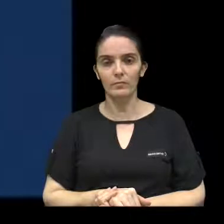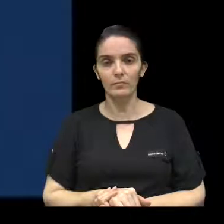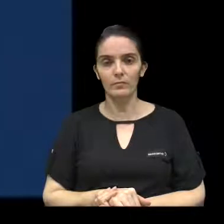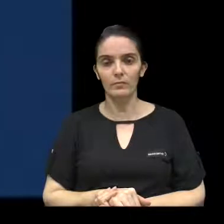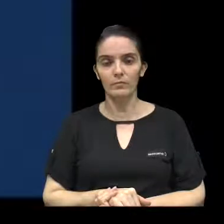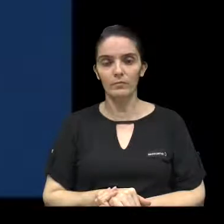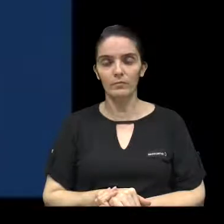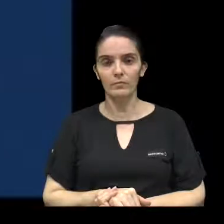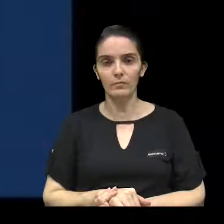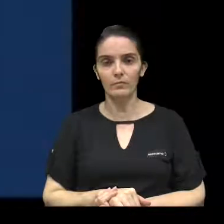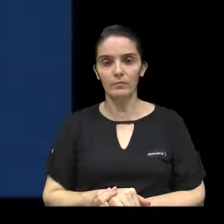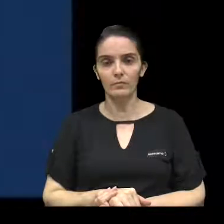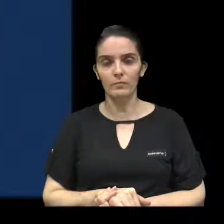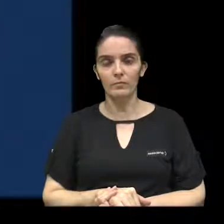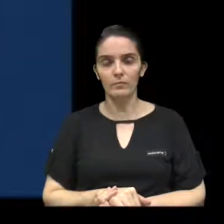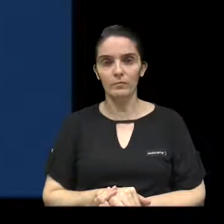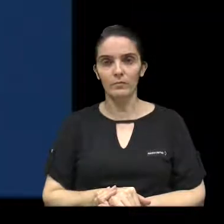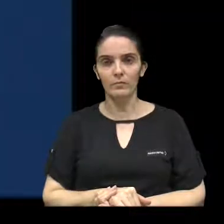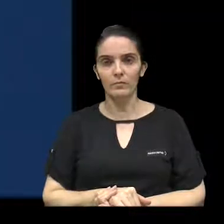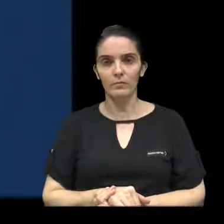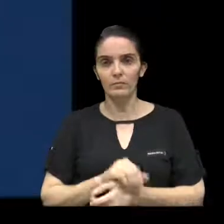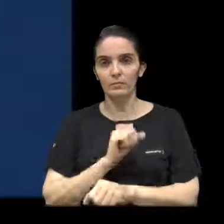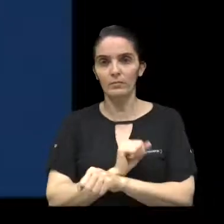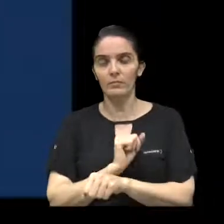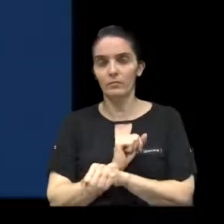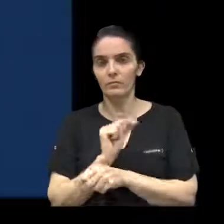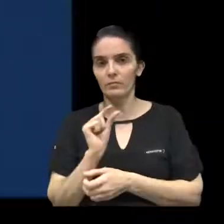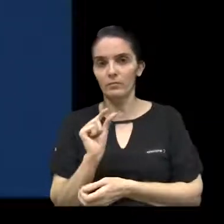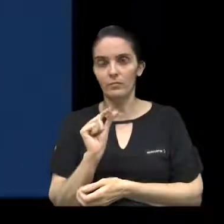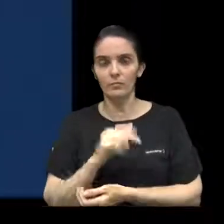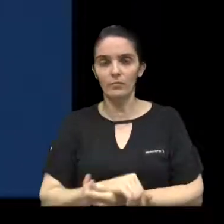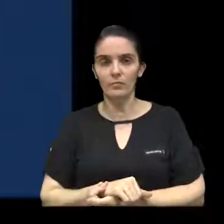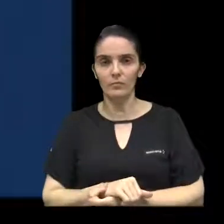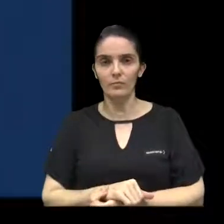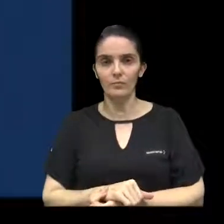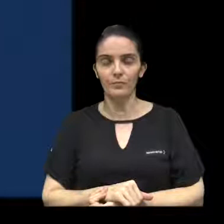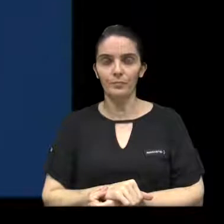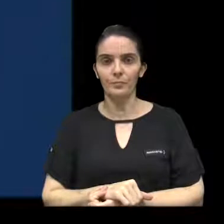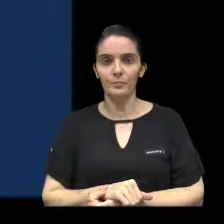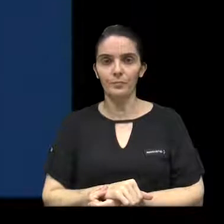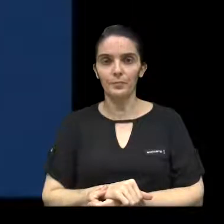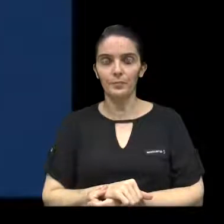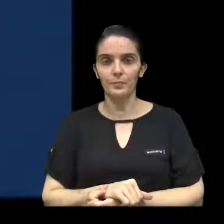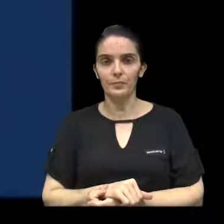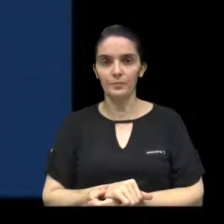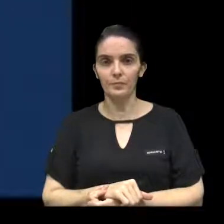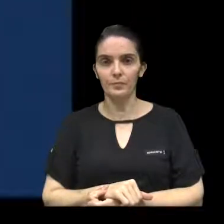Só um minutinho, por favor.